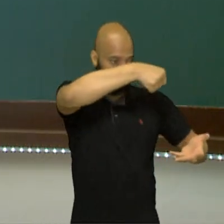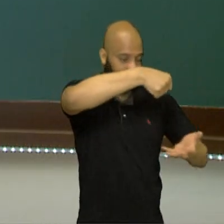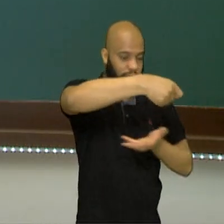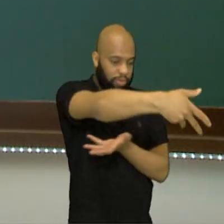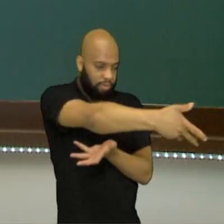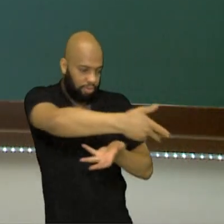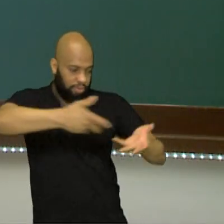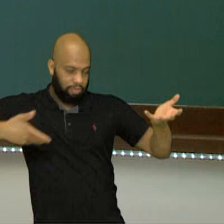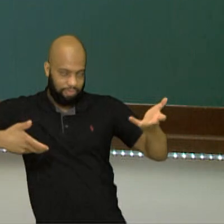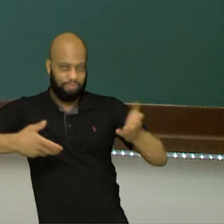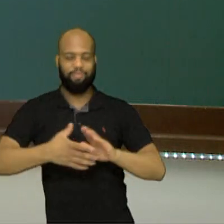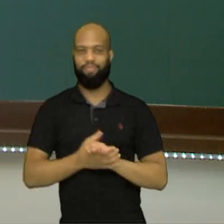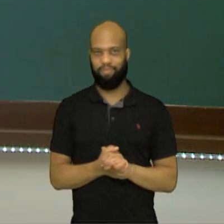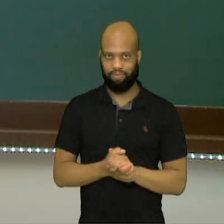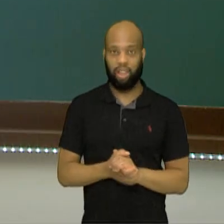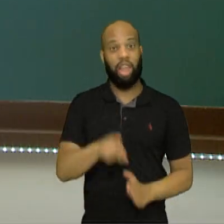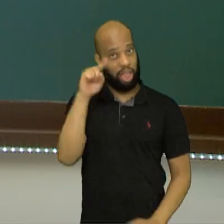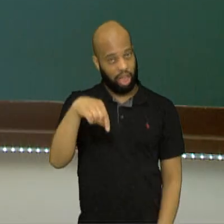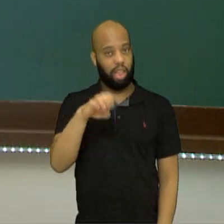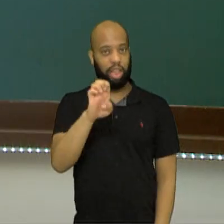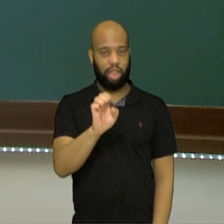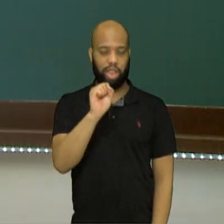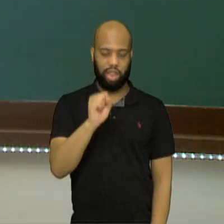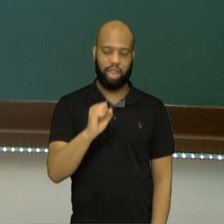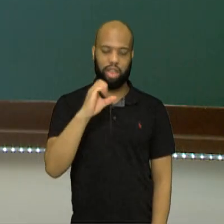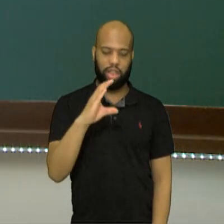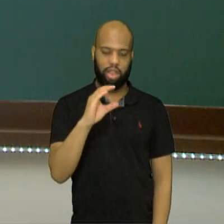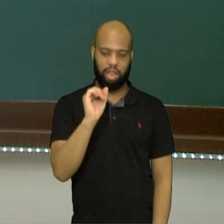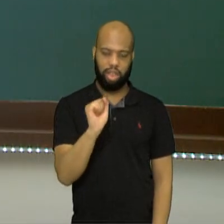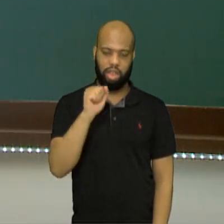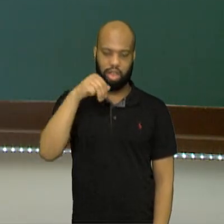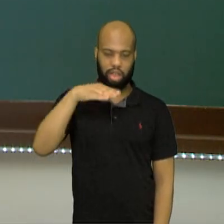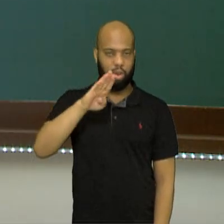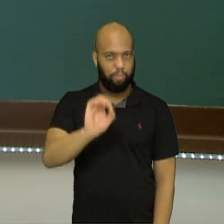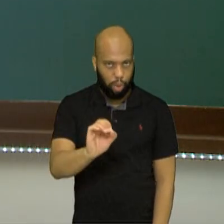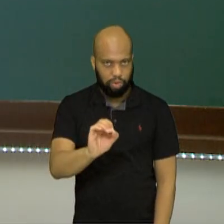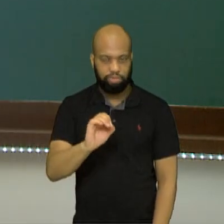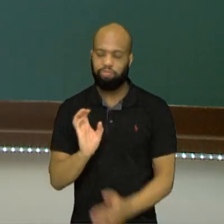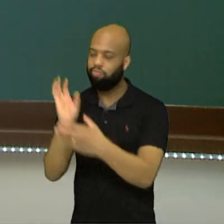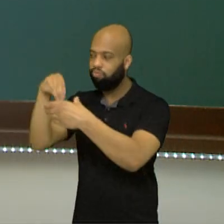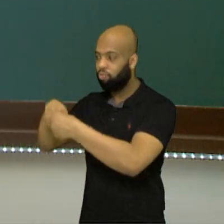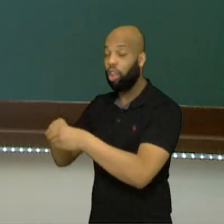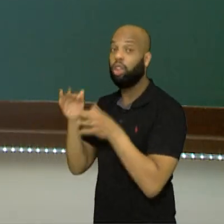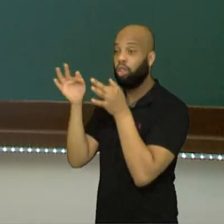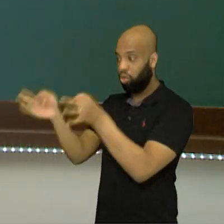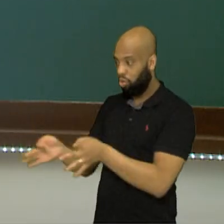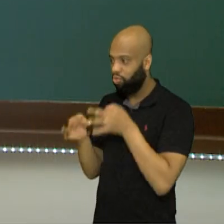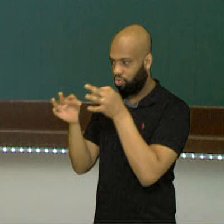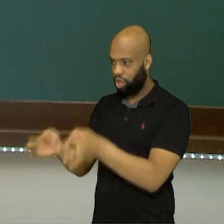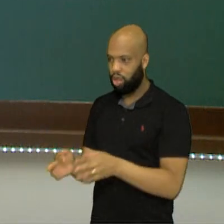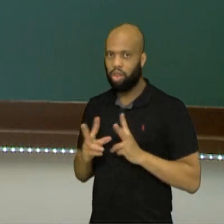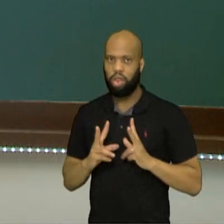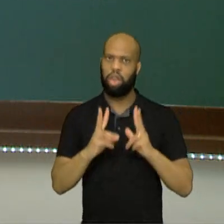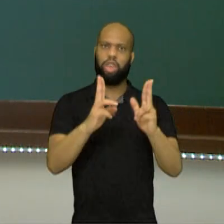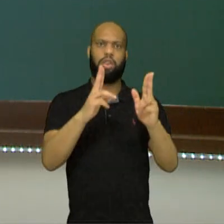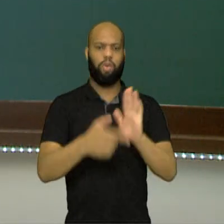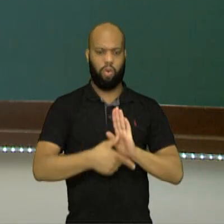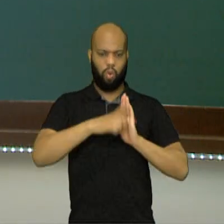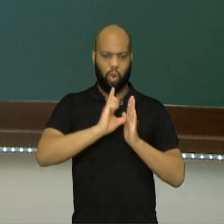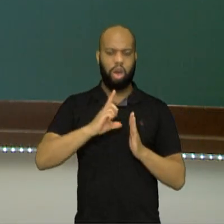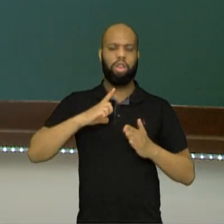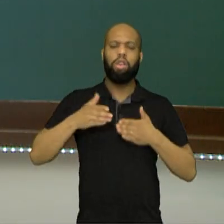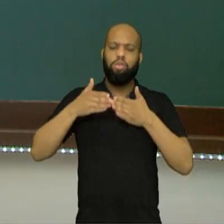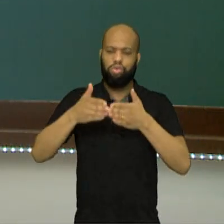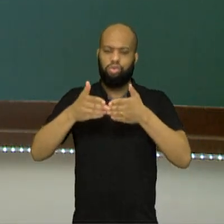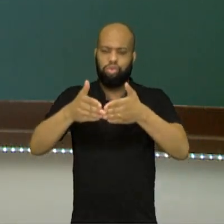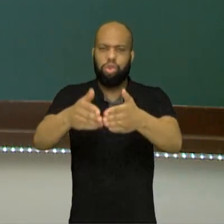ali dentro do próprio feudo e feudos próximos, né? Não era aqueles comércios como a gente tinha antes, comércios mais longos,